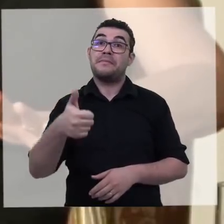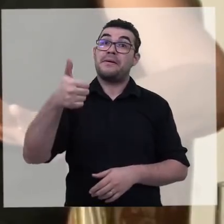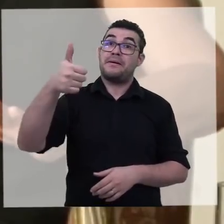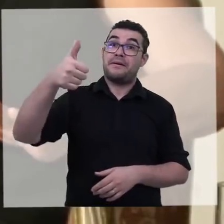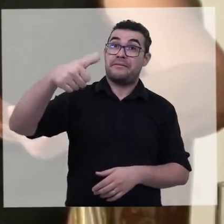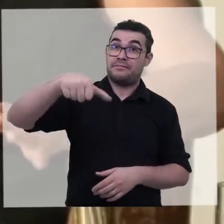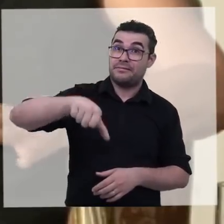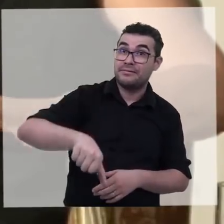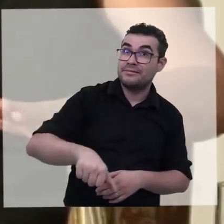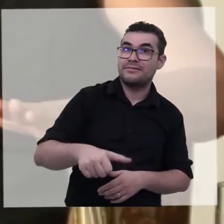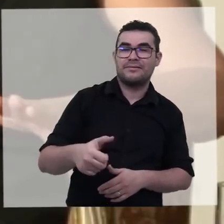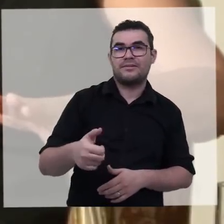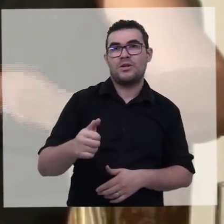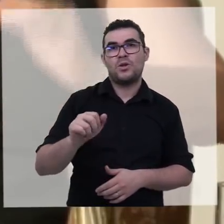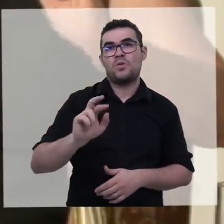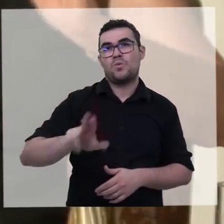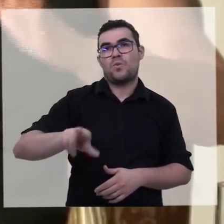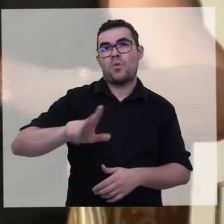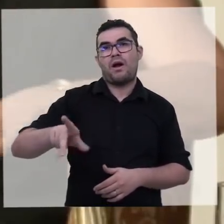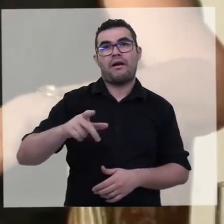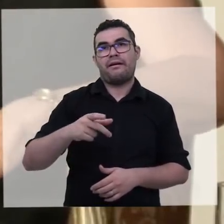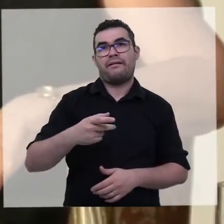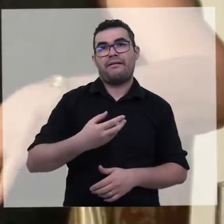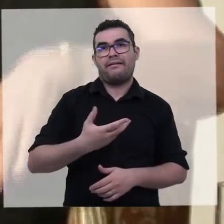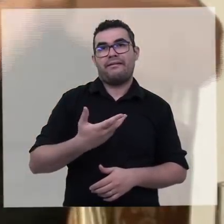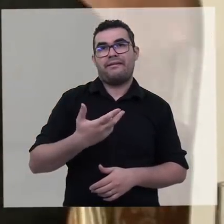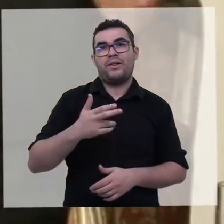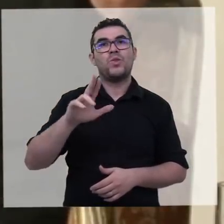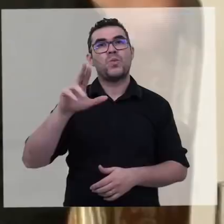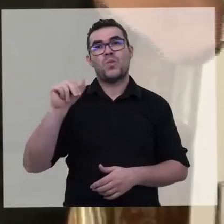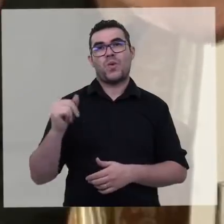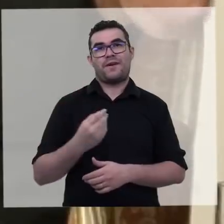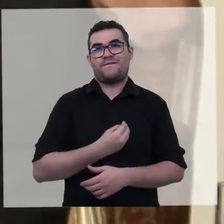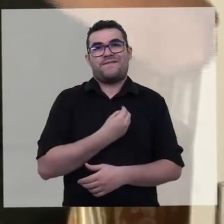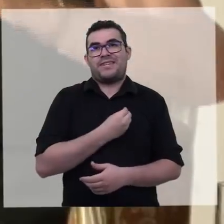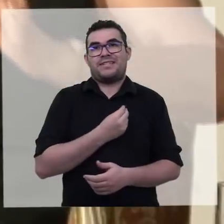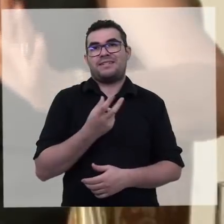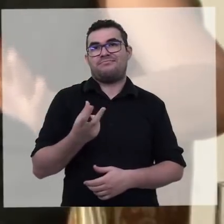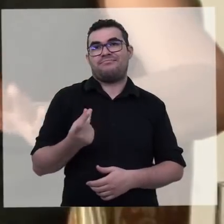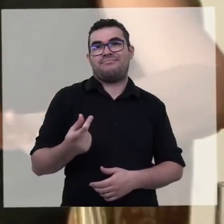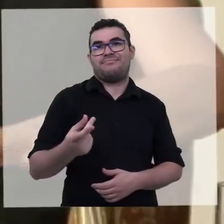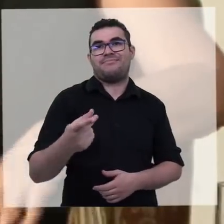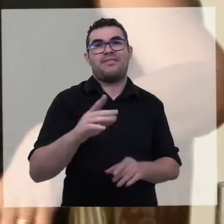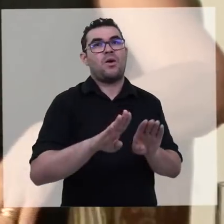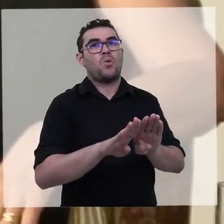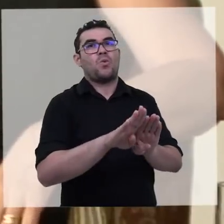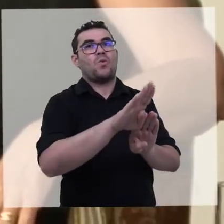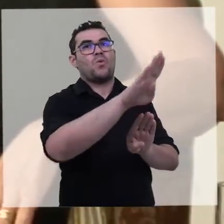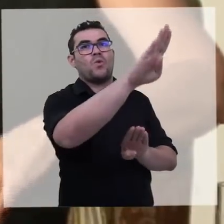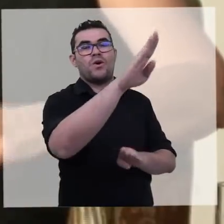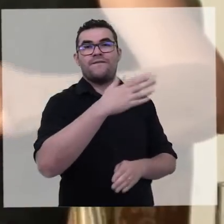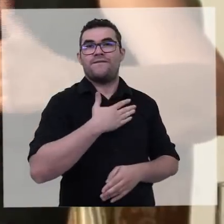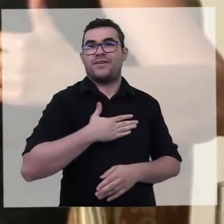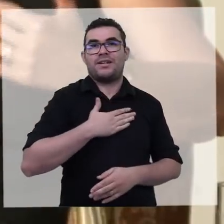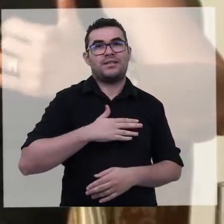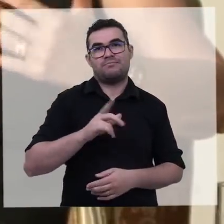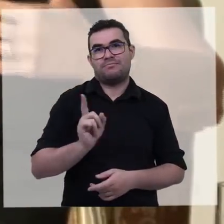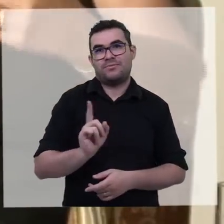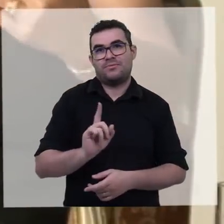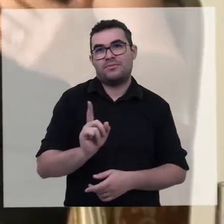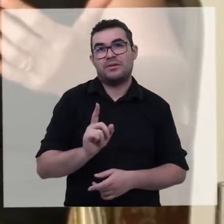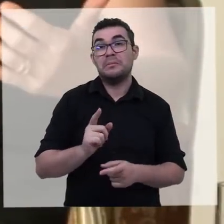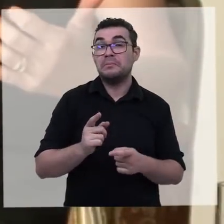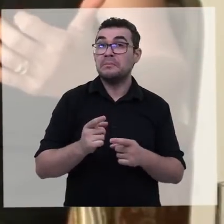é sempre assim, né? Nunca, não é só uma reta em ascensão, isso não existe, né? Então